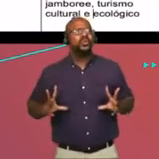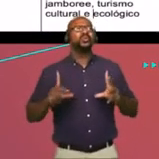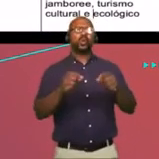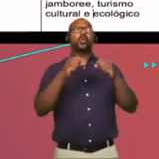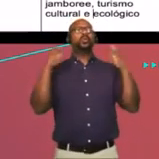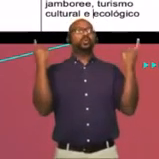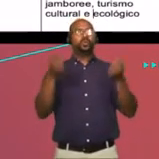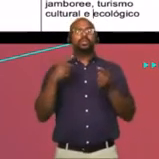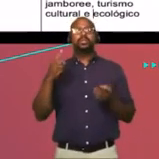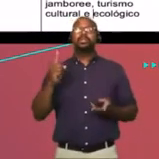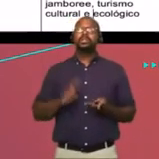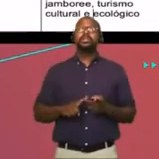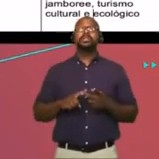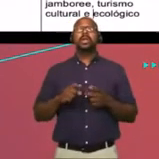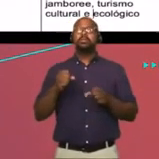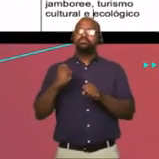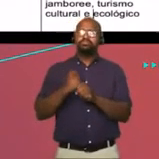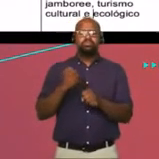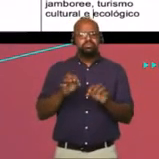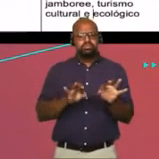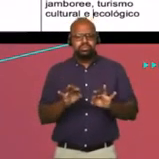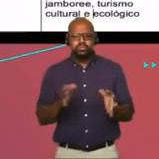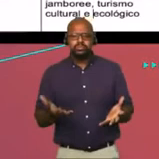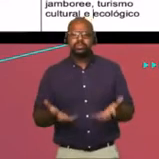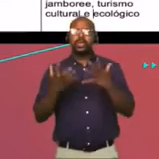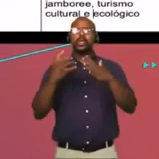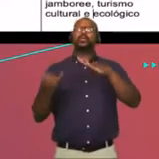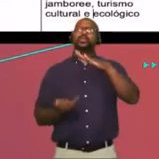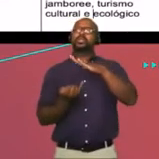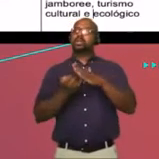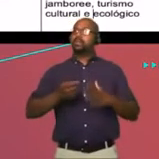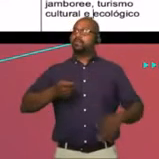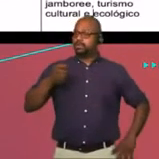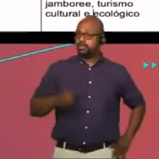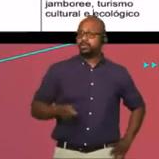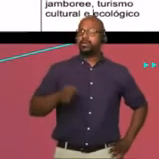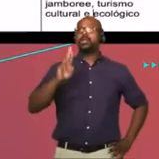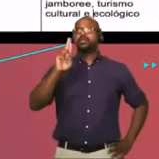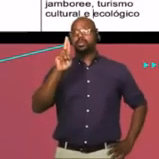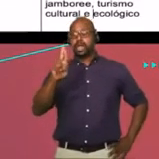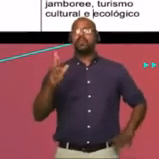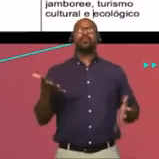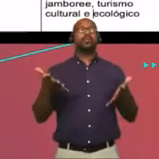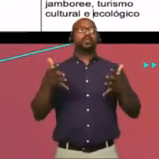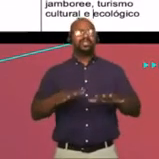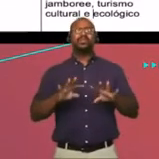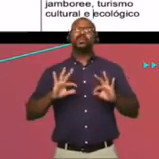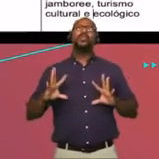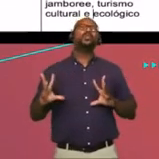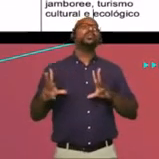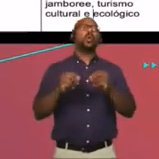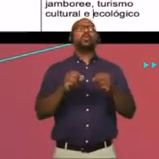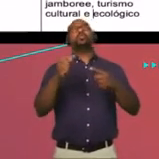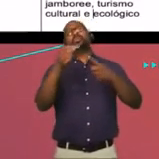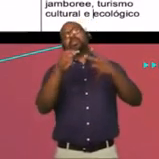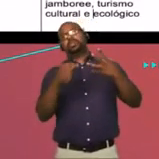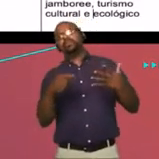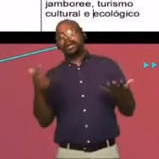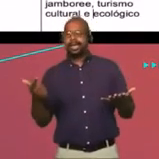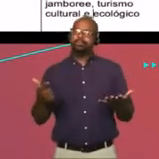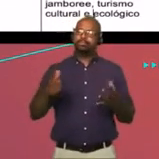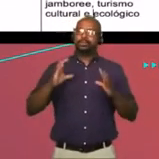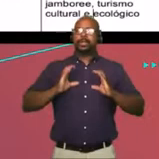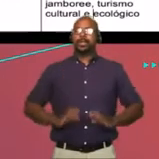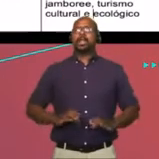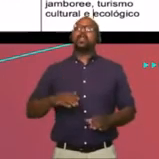a para todos e construir as instituições efetivos responsáveis inclusivas em todos os níveis obviamente os também ao questão